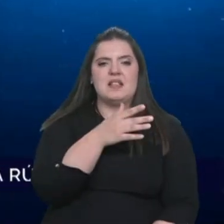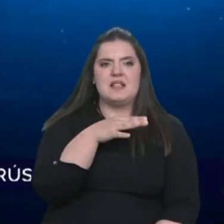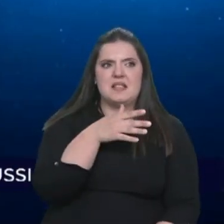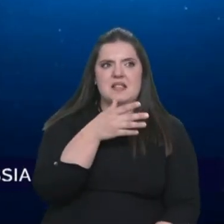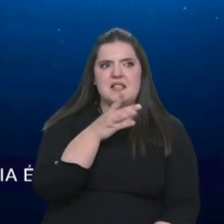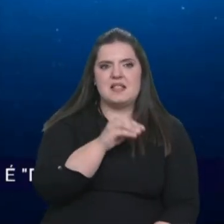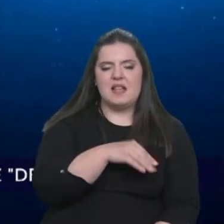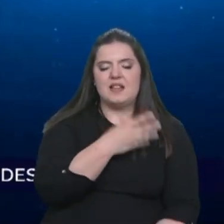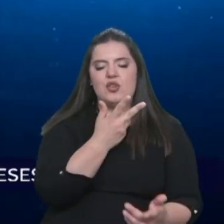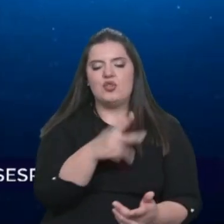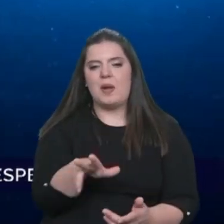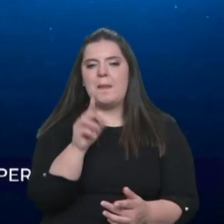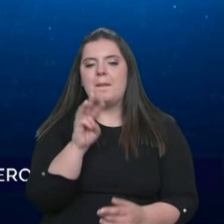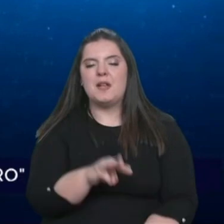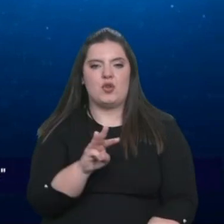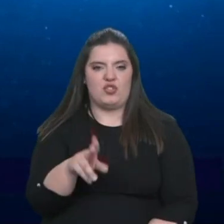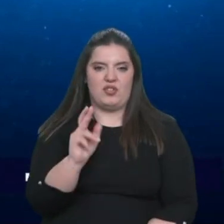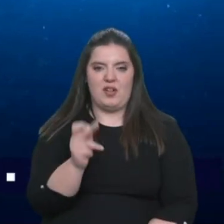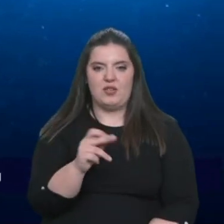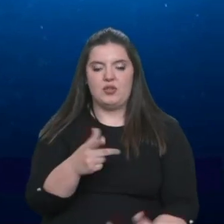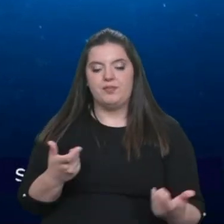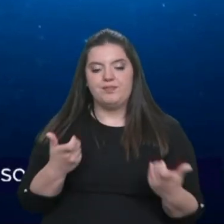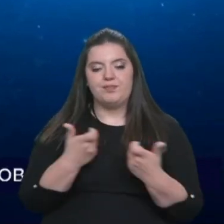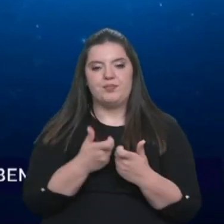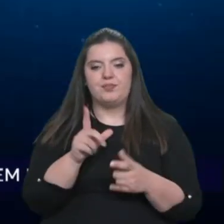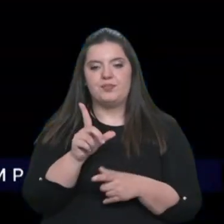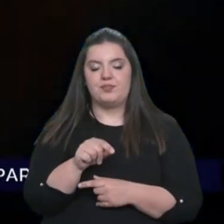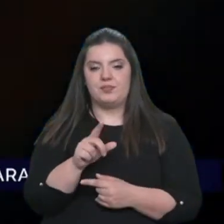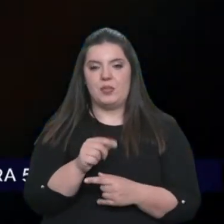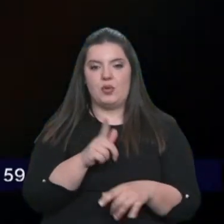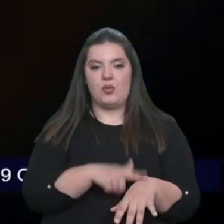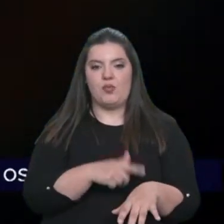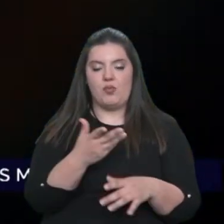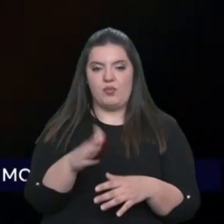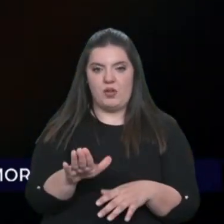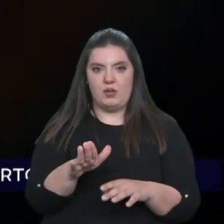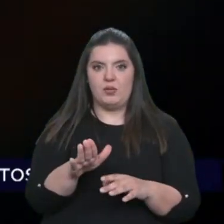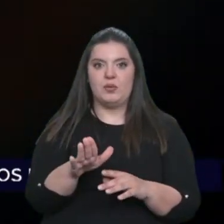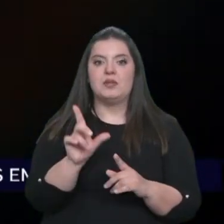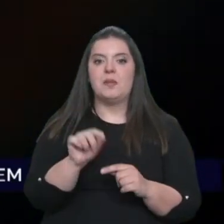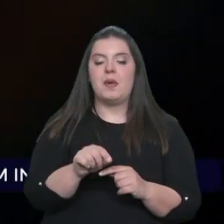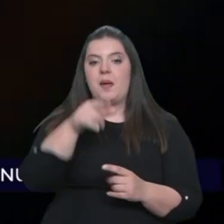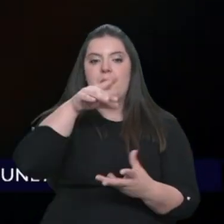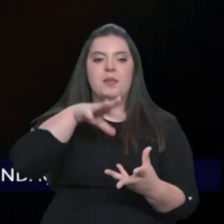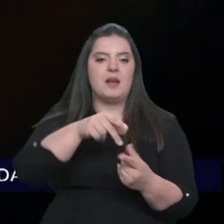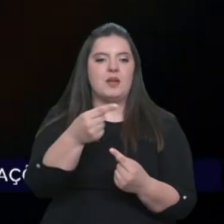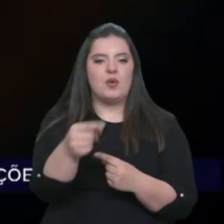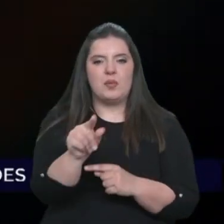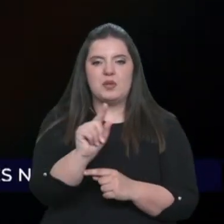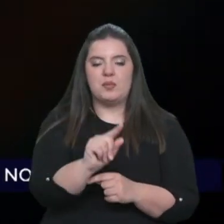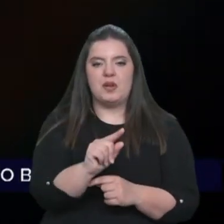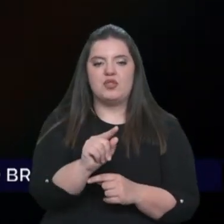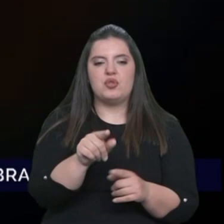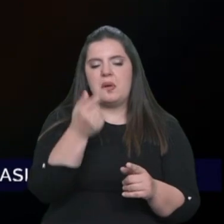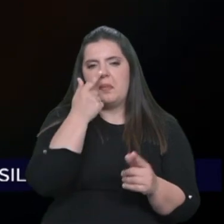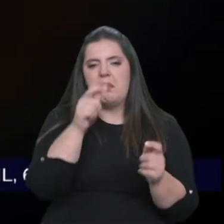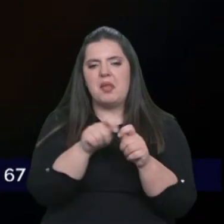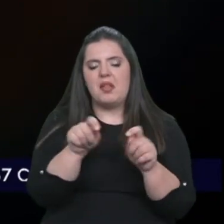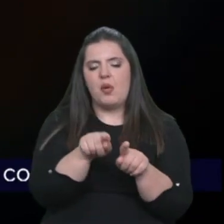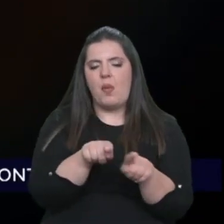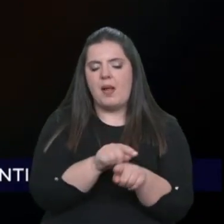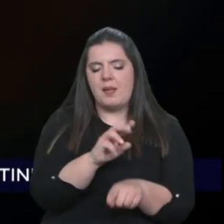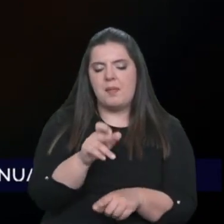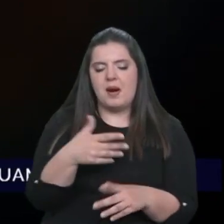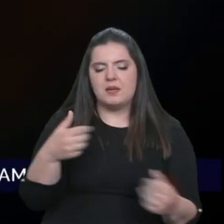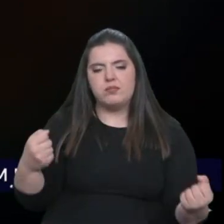anos, isto coincide também com a altura em que um planeta, mais ou menos do tamanho de Marte, colidiu